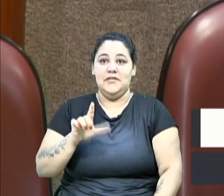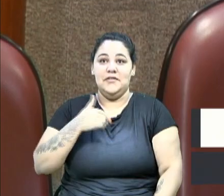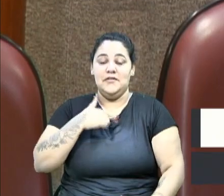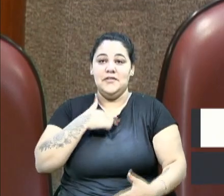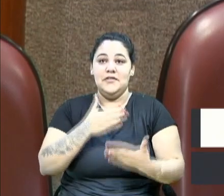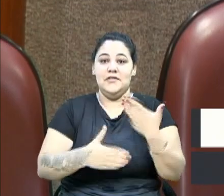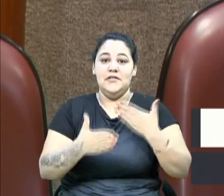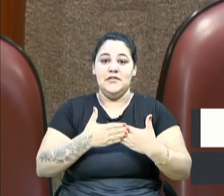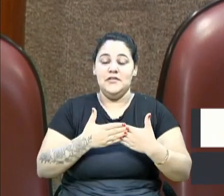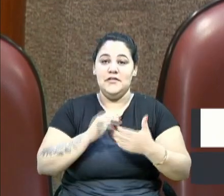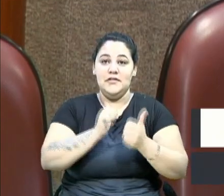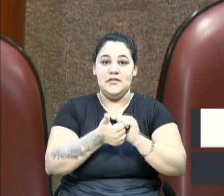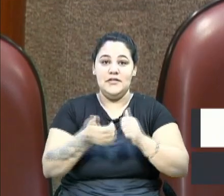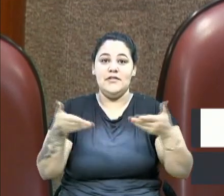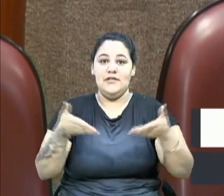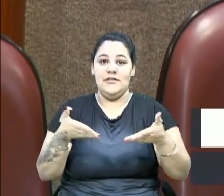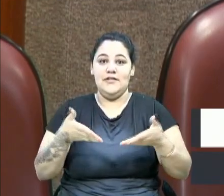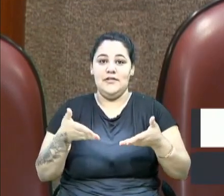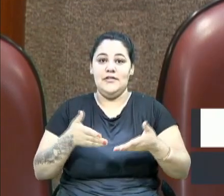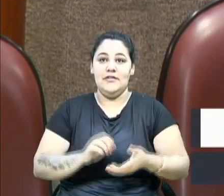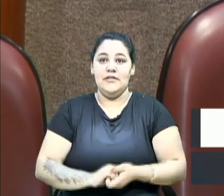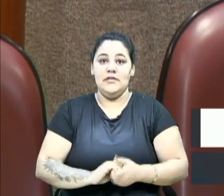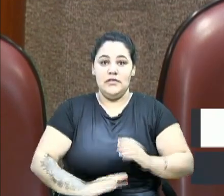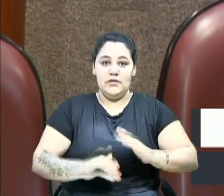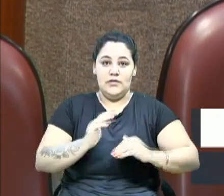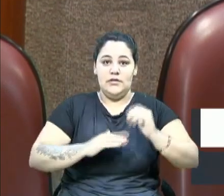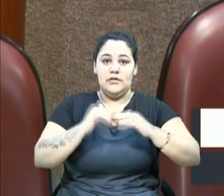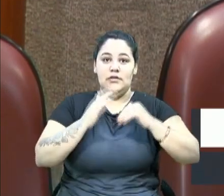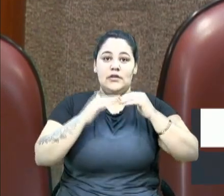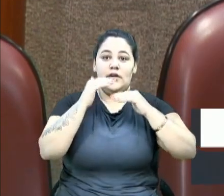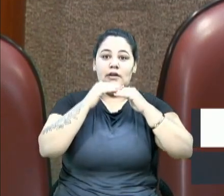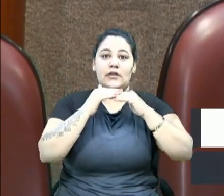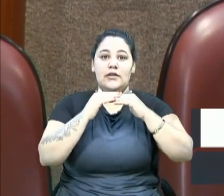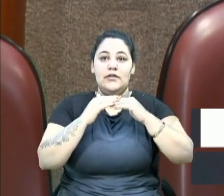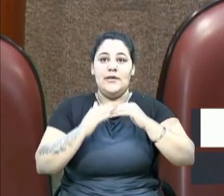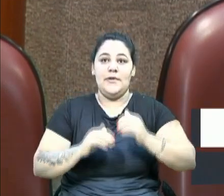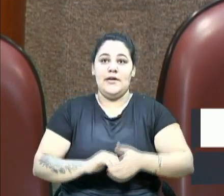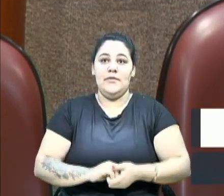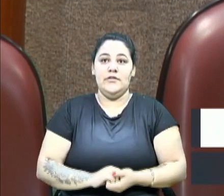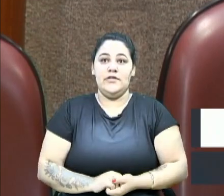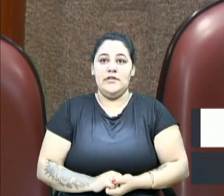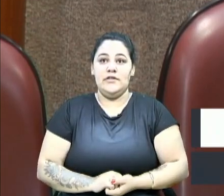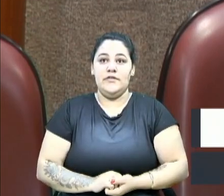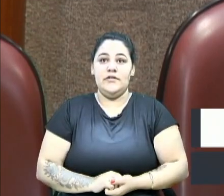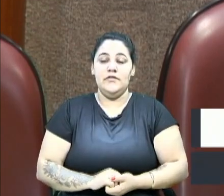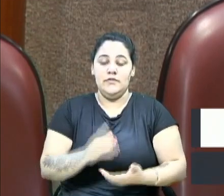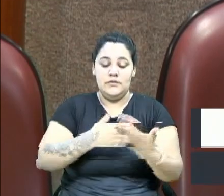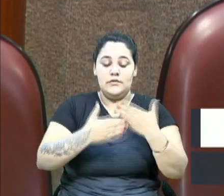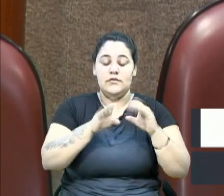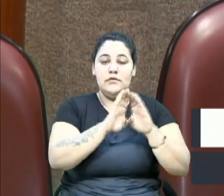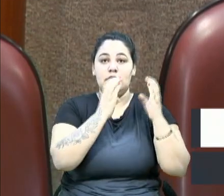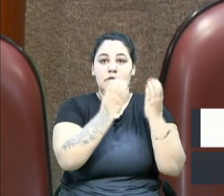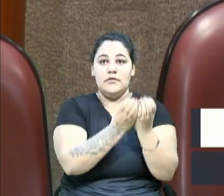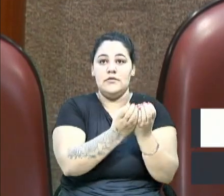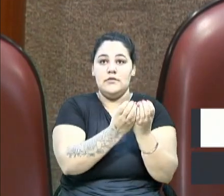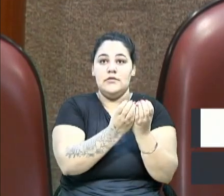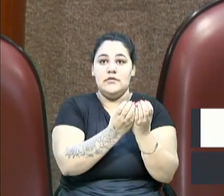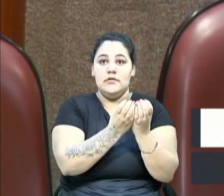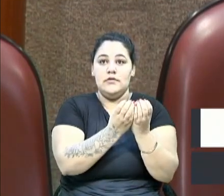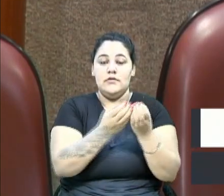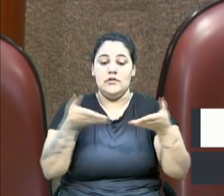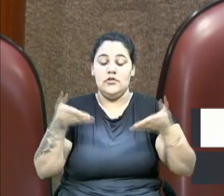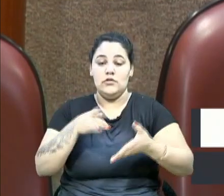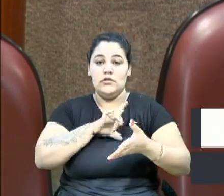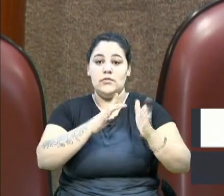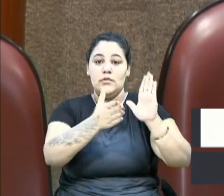do fiesport hoje que foi uma construção de muitos partidos de toda a comunidade toda comunidade esportiva e que hoje ela vem para